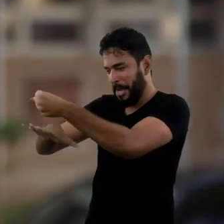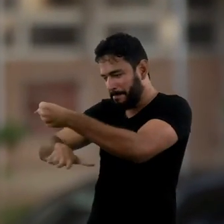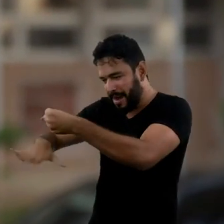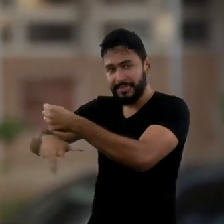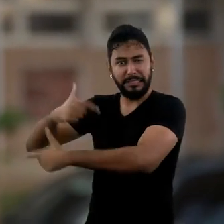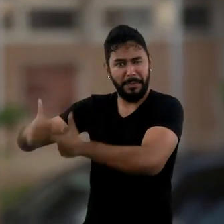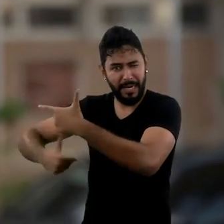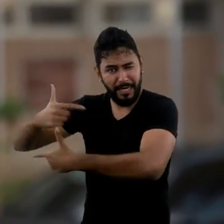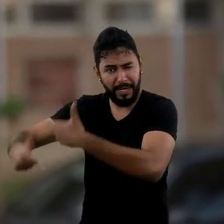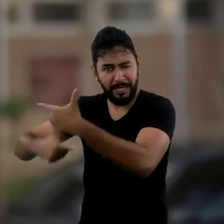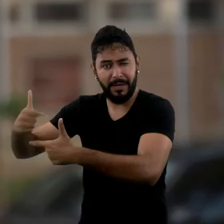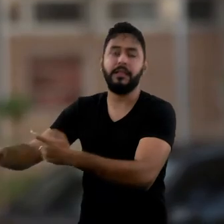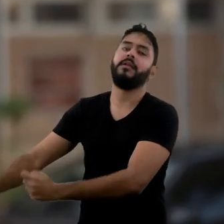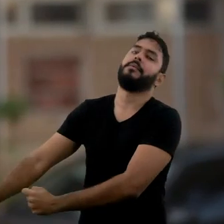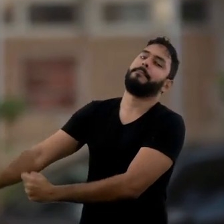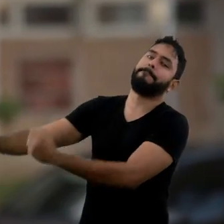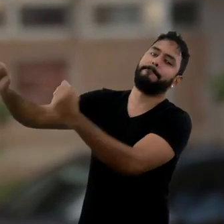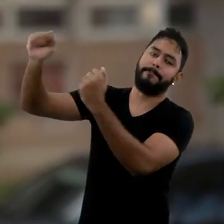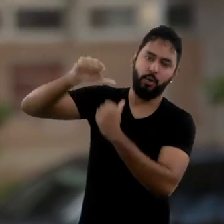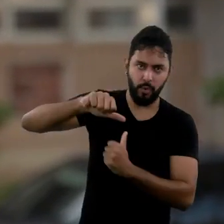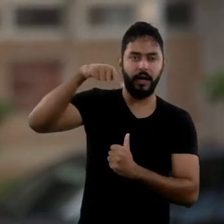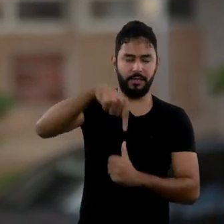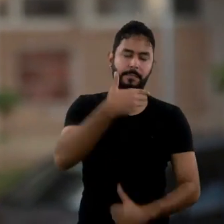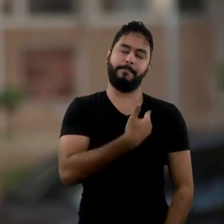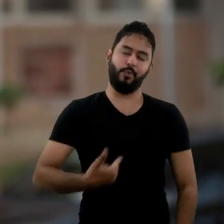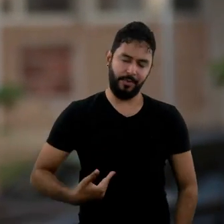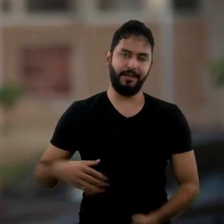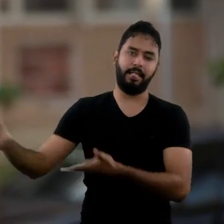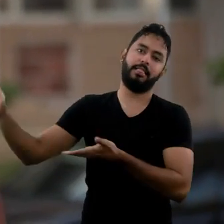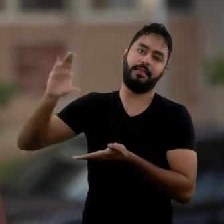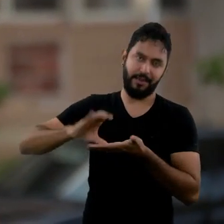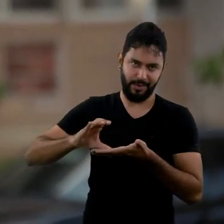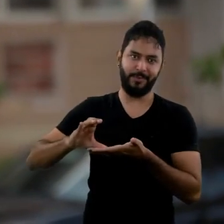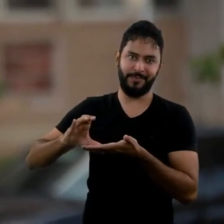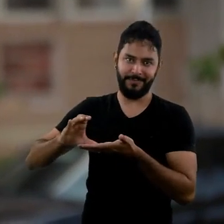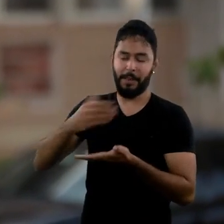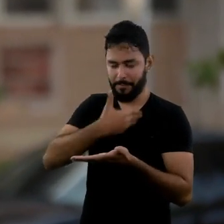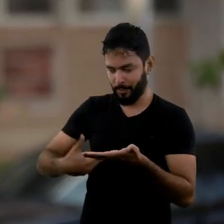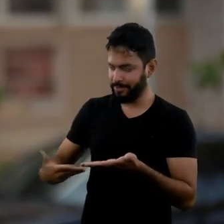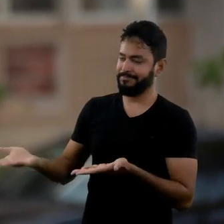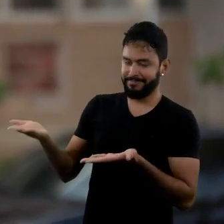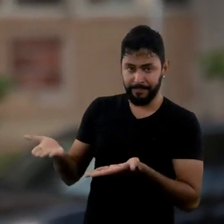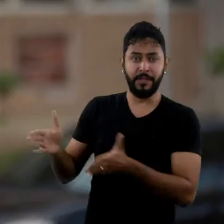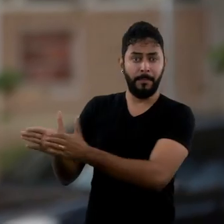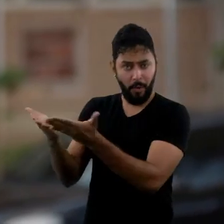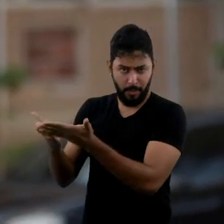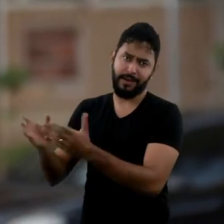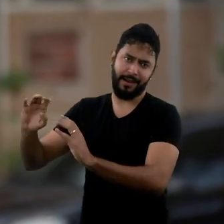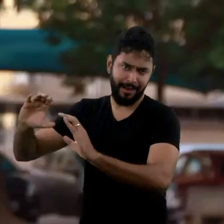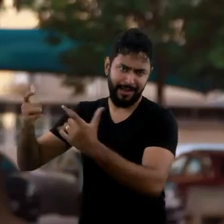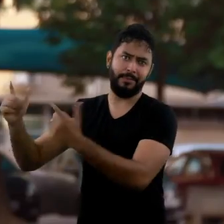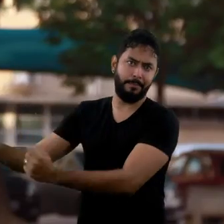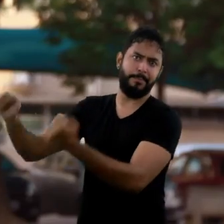base e que está trabalhando para que eu possa estar aqui, porque essa instituição é uma instituição pública, que é mantida com recurso público e que os pobres sim põem dinheiro